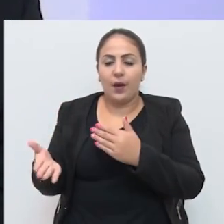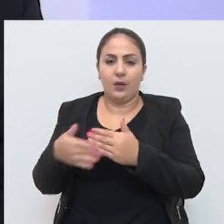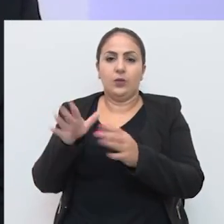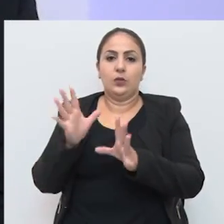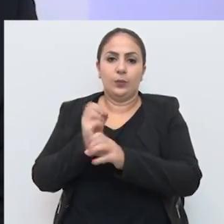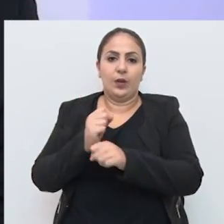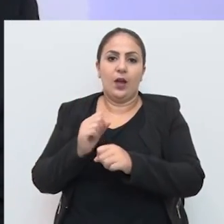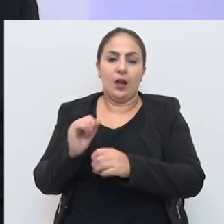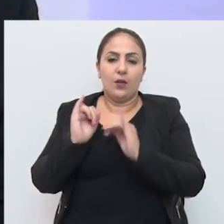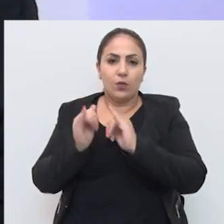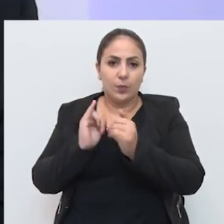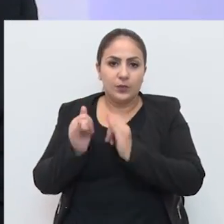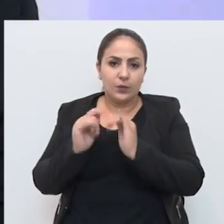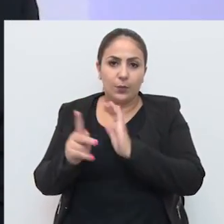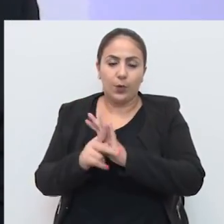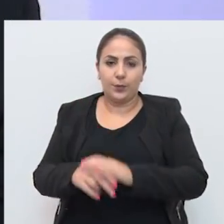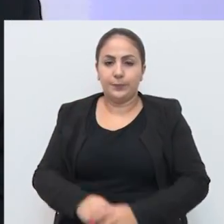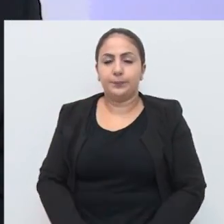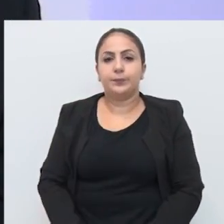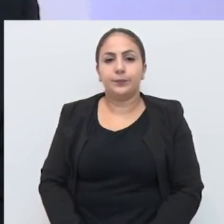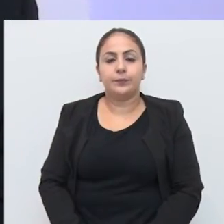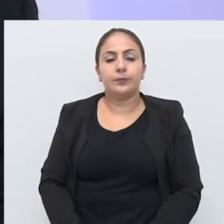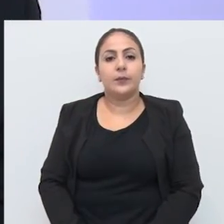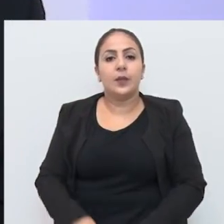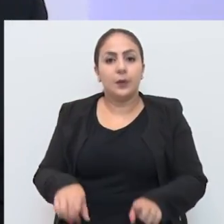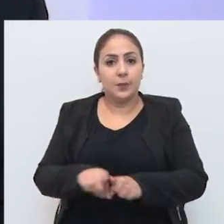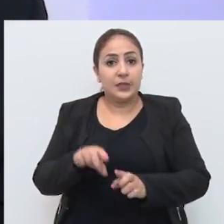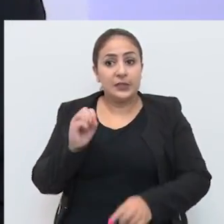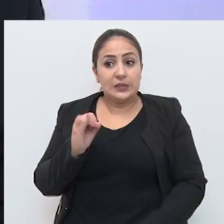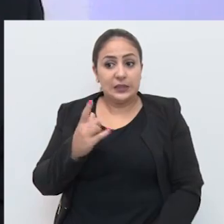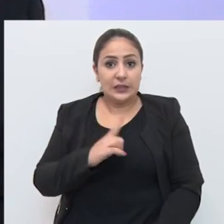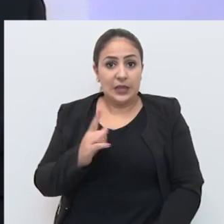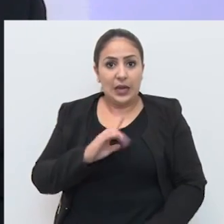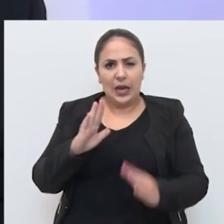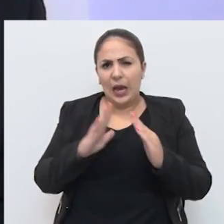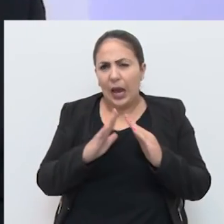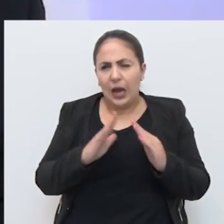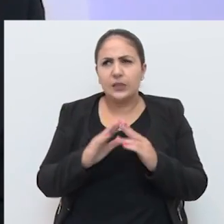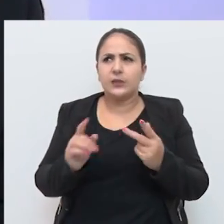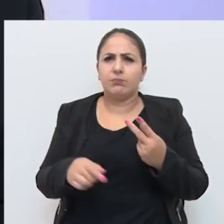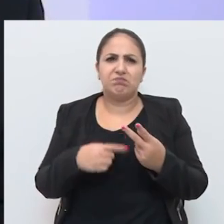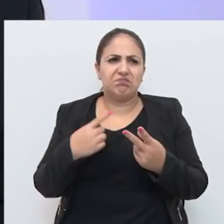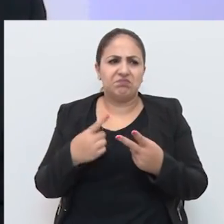fechar com a informação que a entidade pagadora prestou. Também quem possui imóveis,